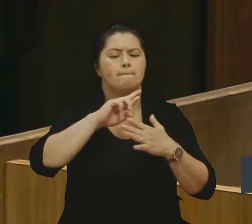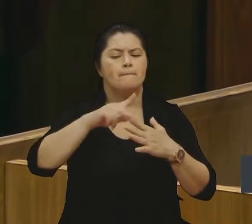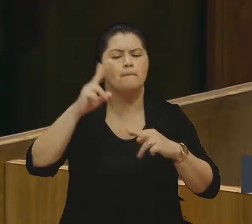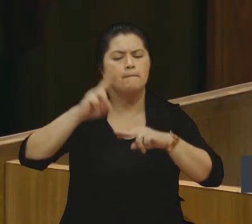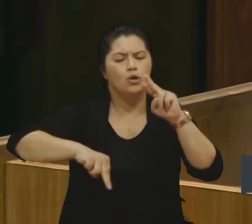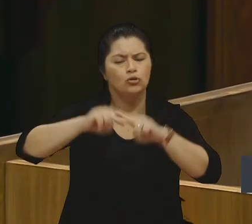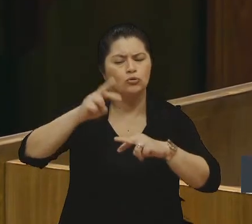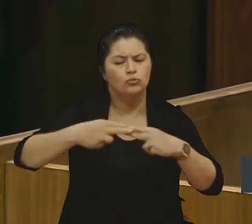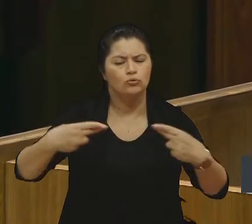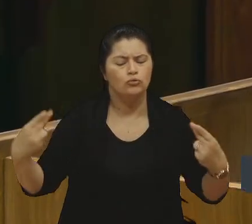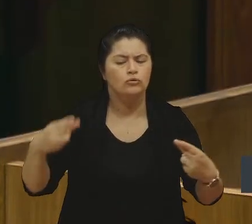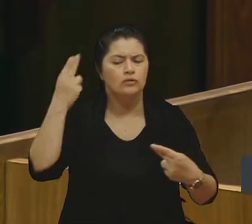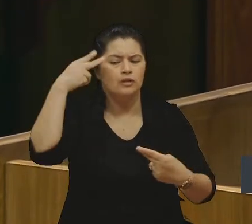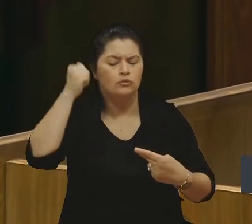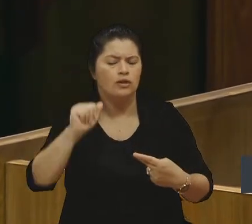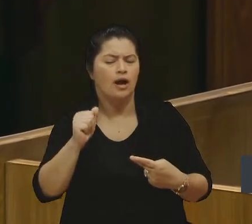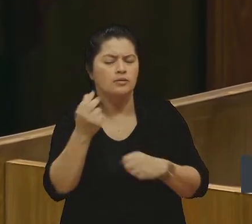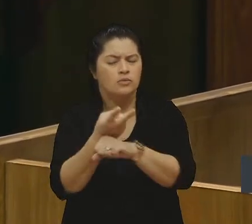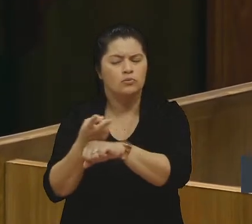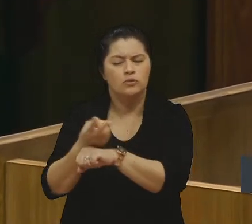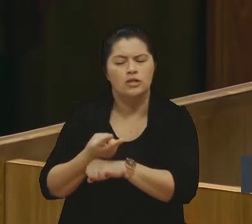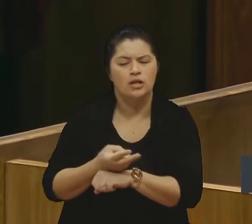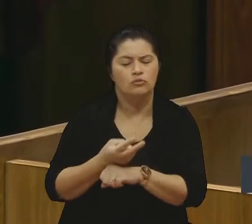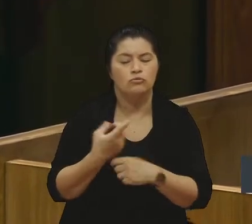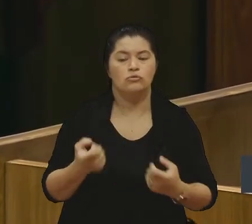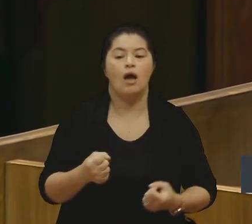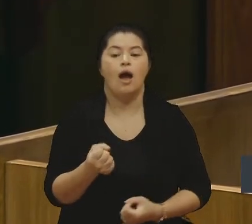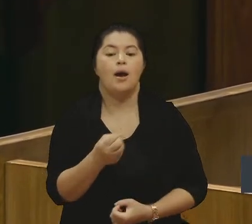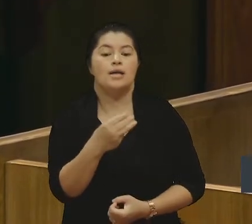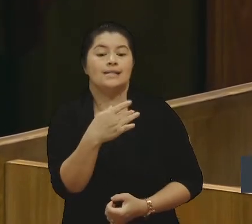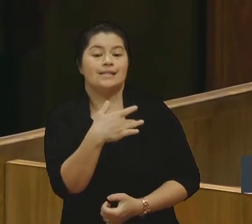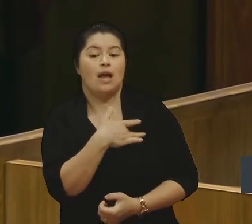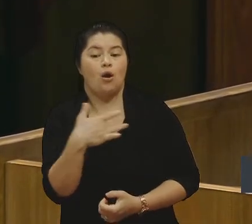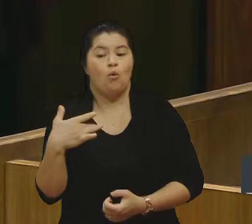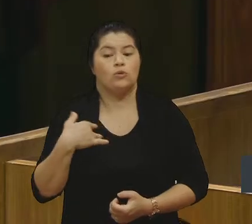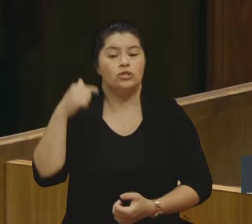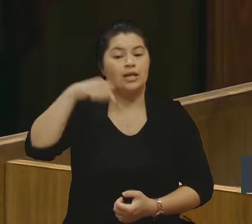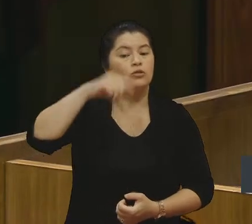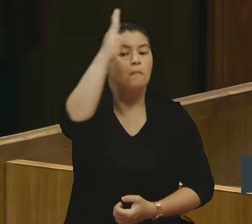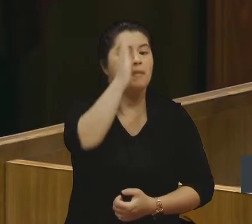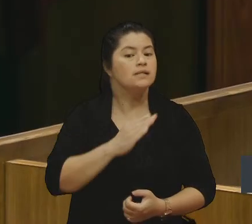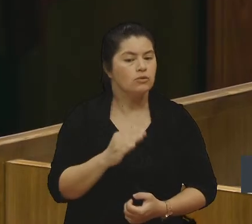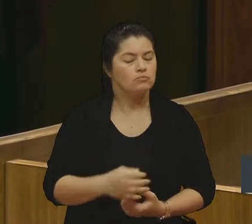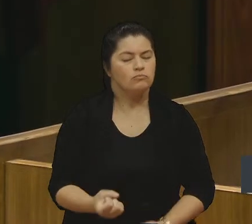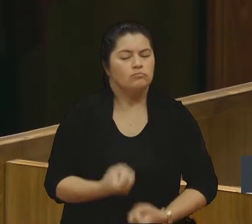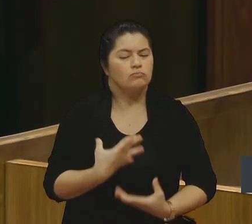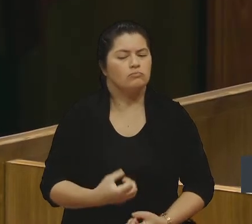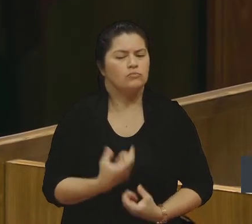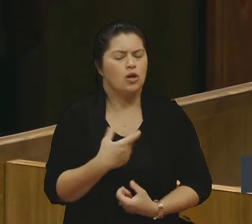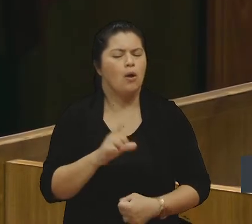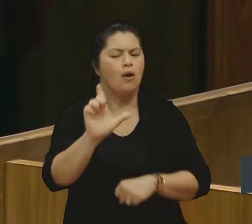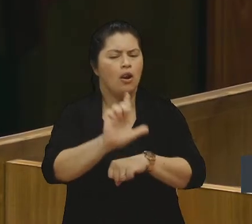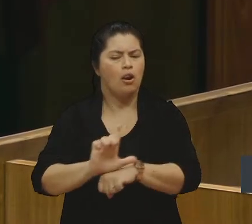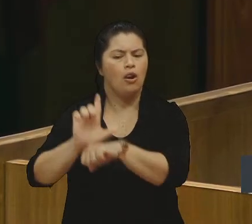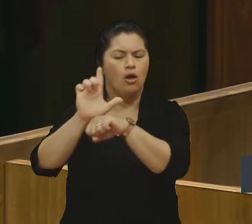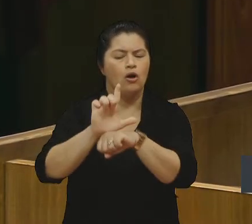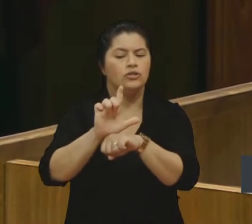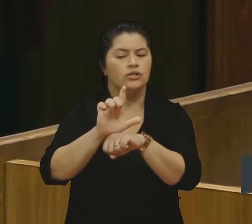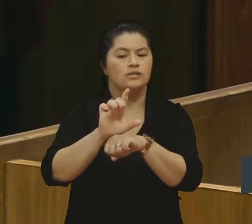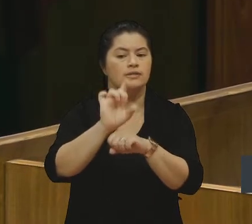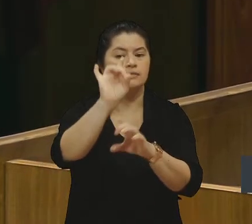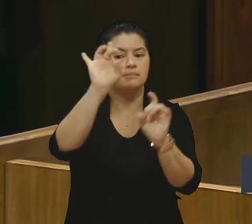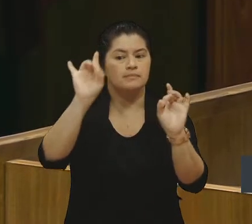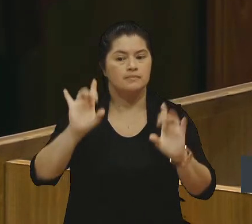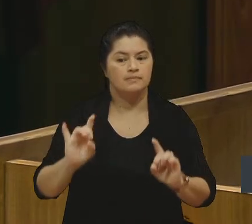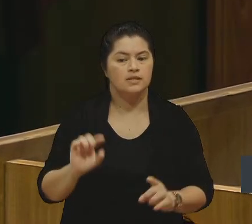crescente busca por hábitos alimentares mais saudáveis no Brasil. Inspirados por modelos de lojas especializadas que conheceram em